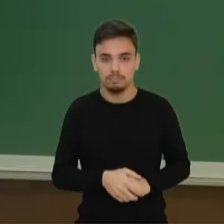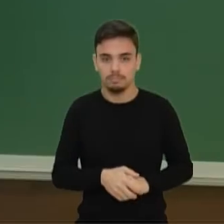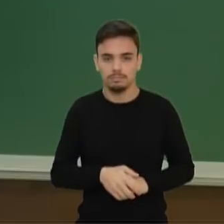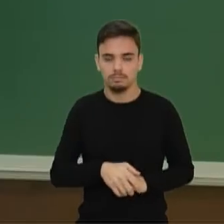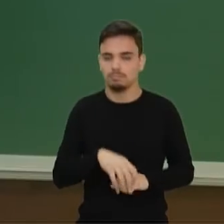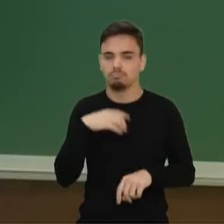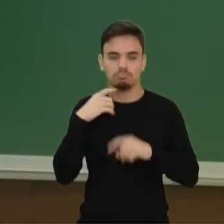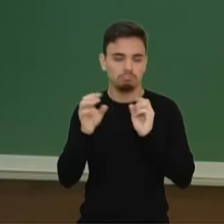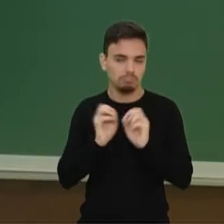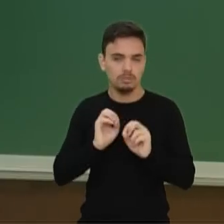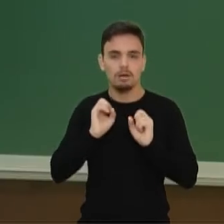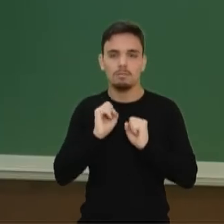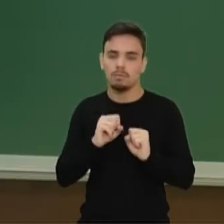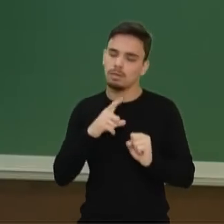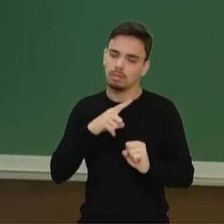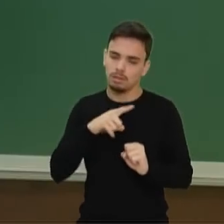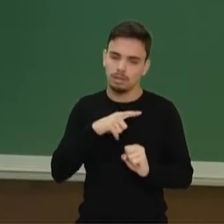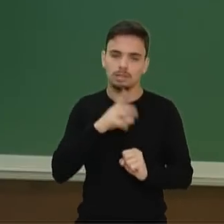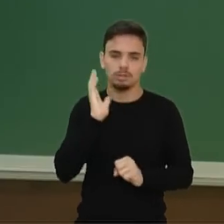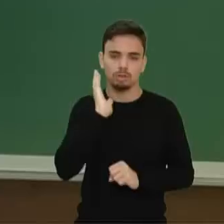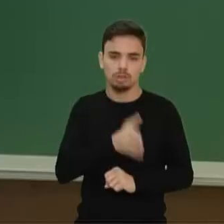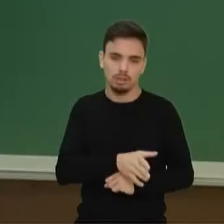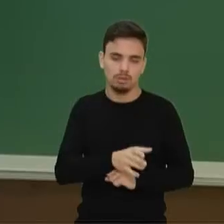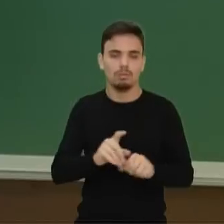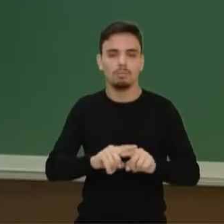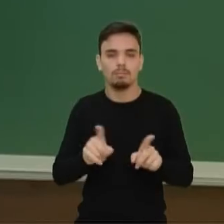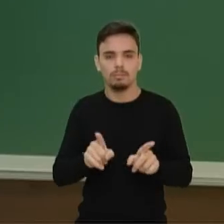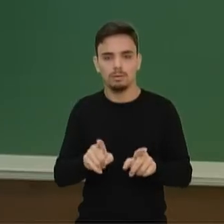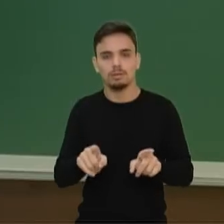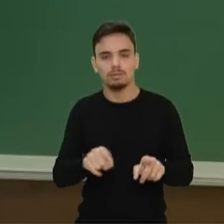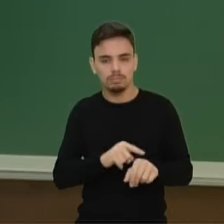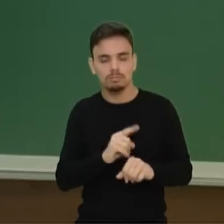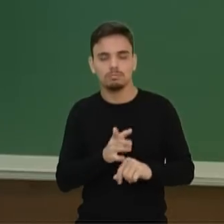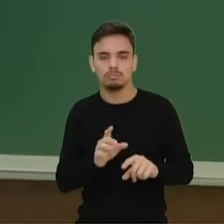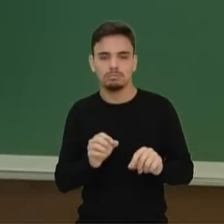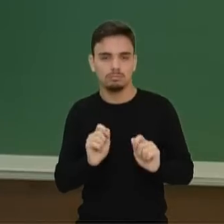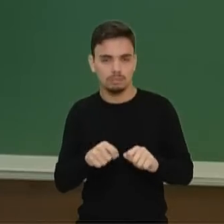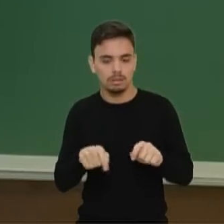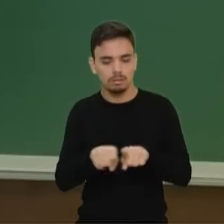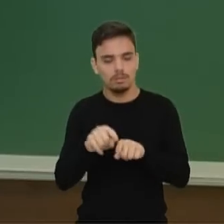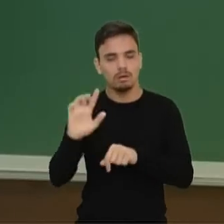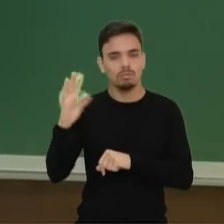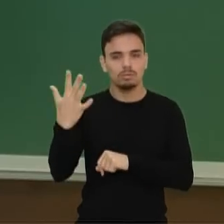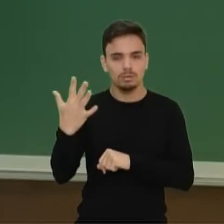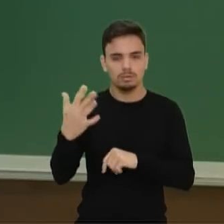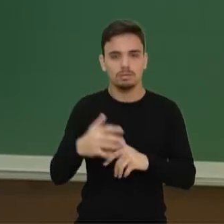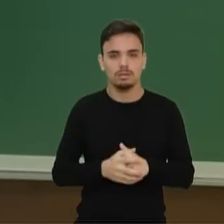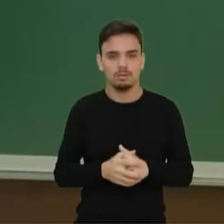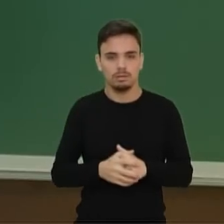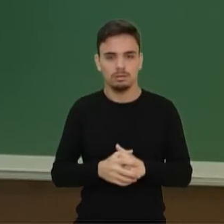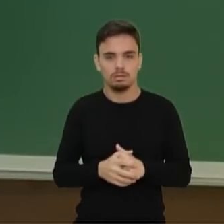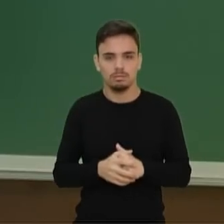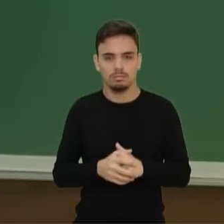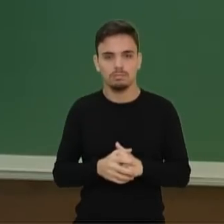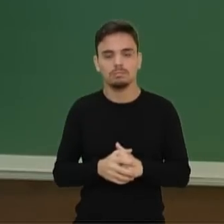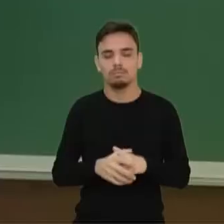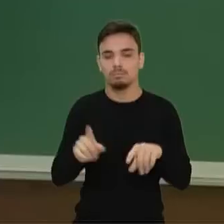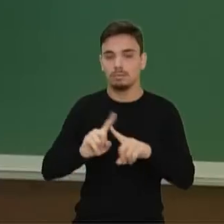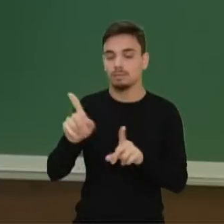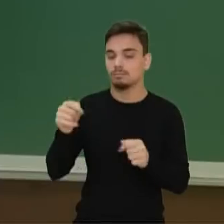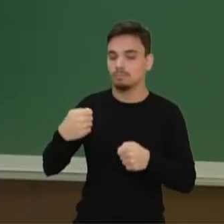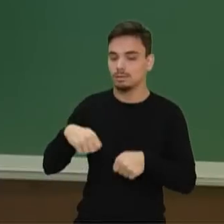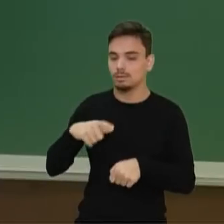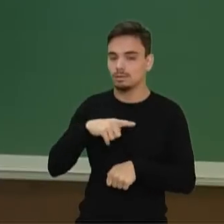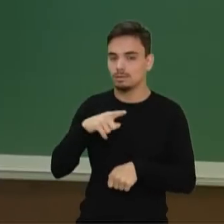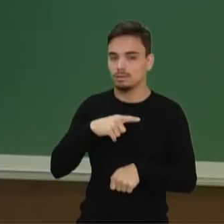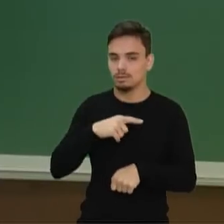nenhuma, ok? Pode até ter o bitransitivo, direto e indireto, e acontecer a transformação. Mas tem que ter esse